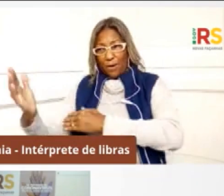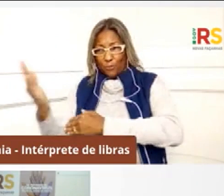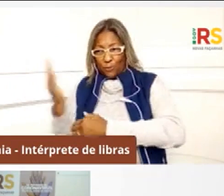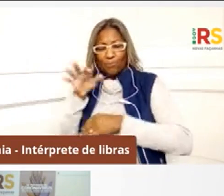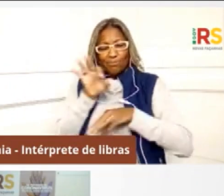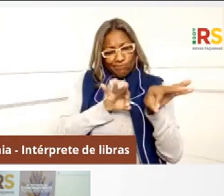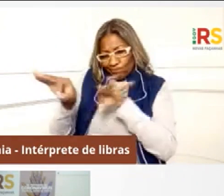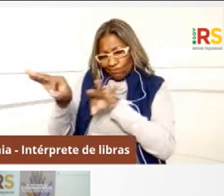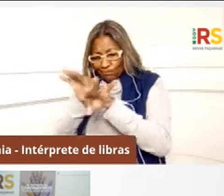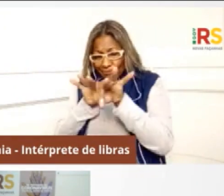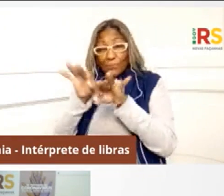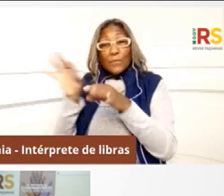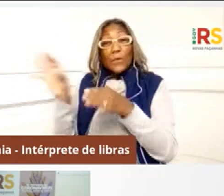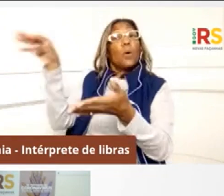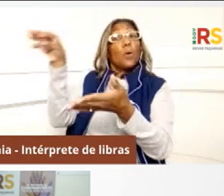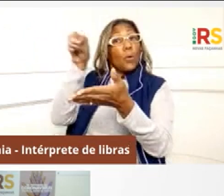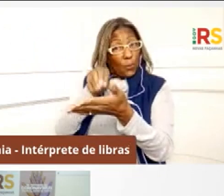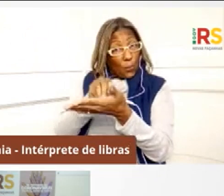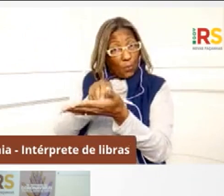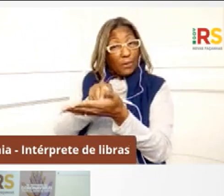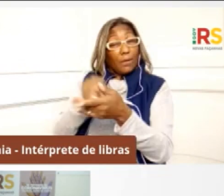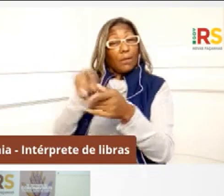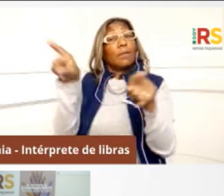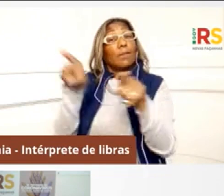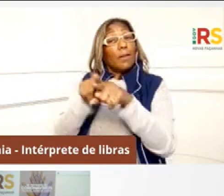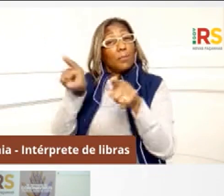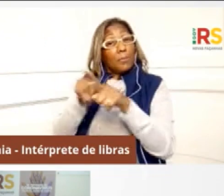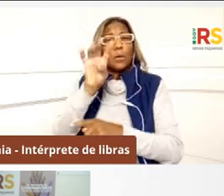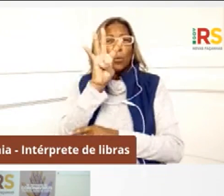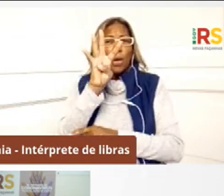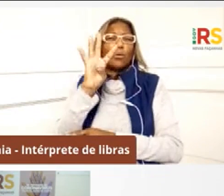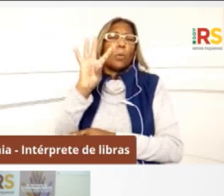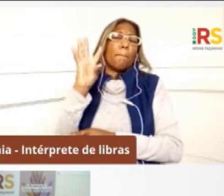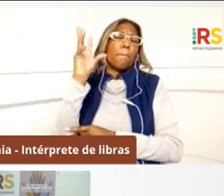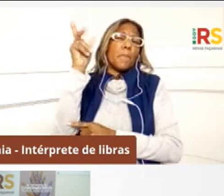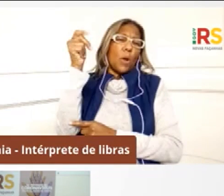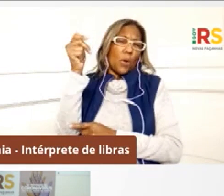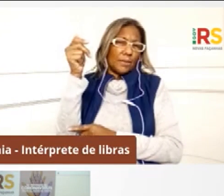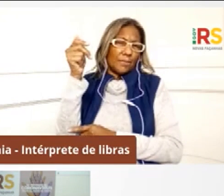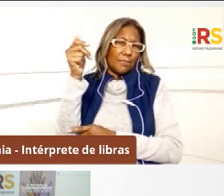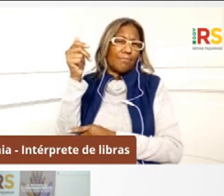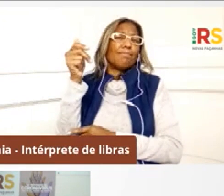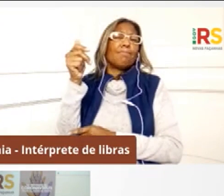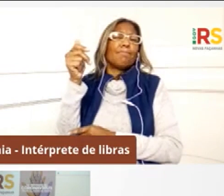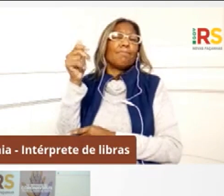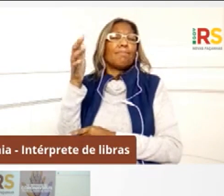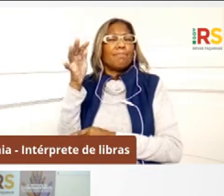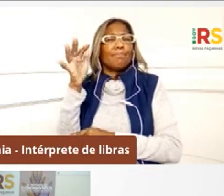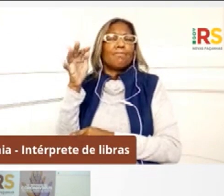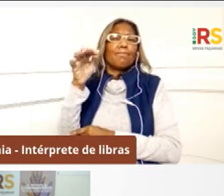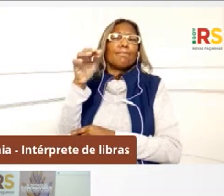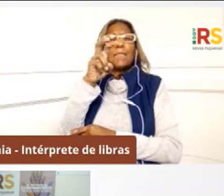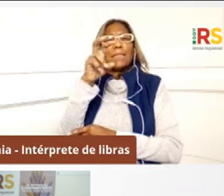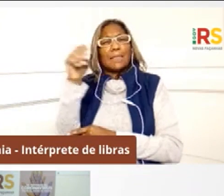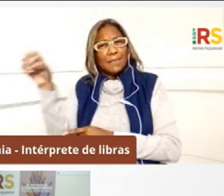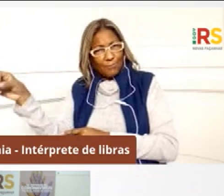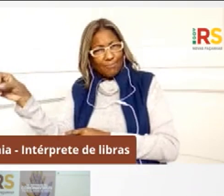Estamos colocando este valor de em torno de 4 milhões e meio para